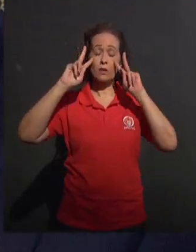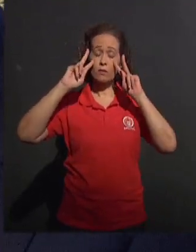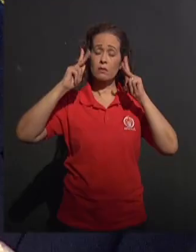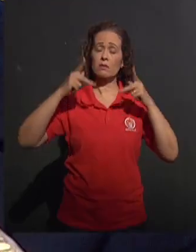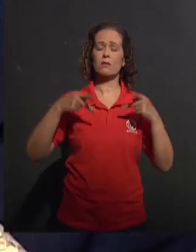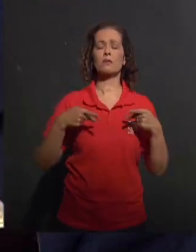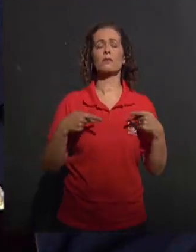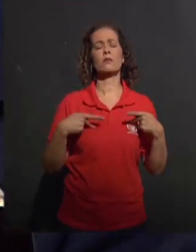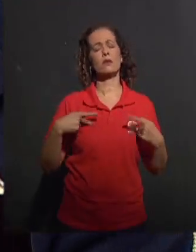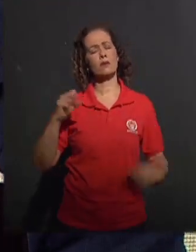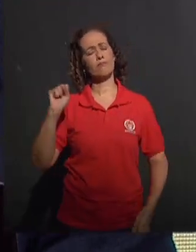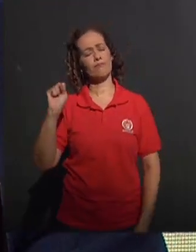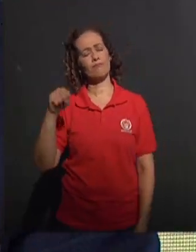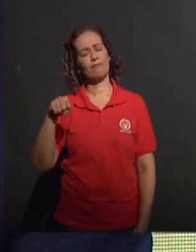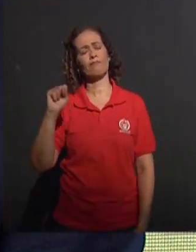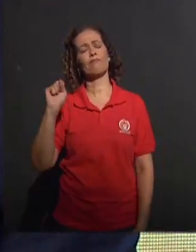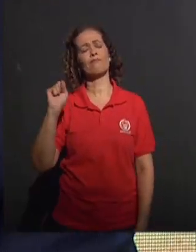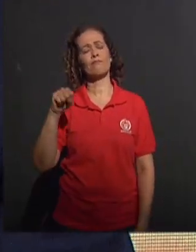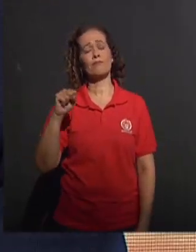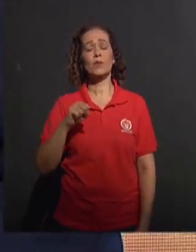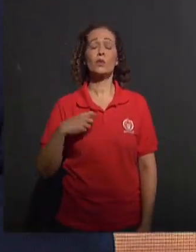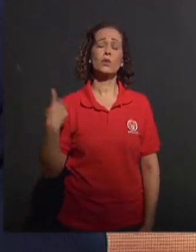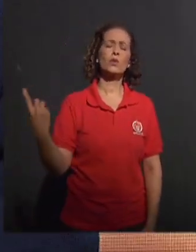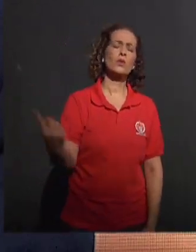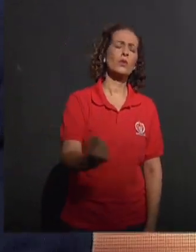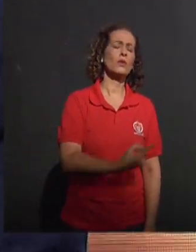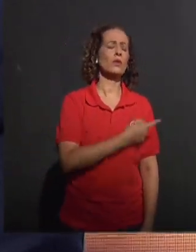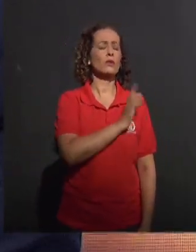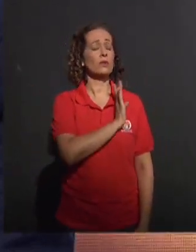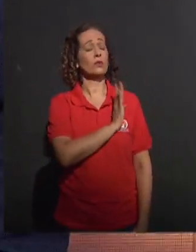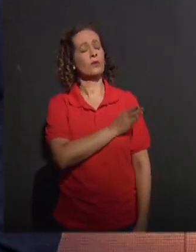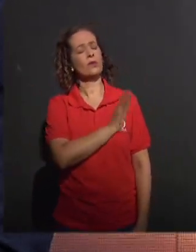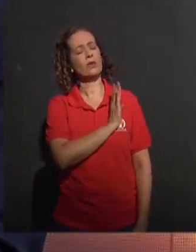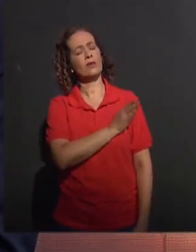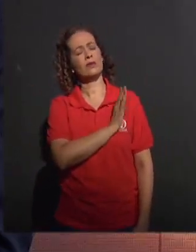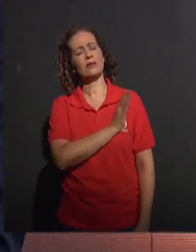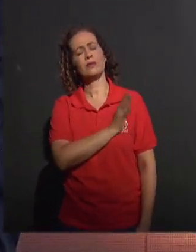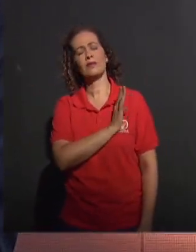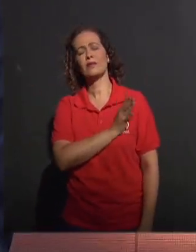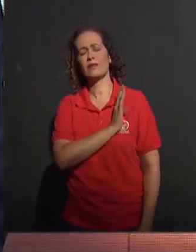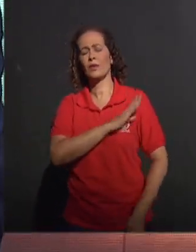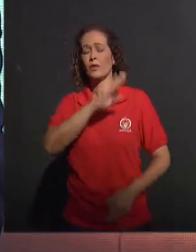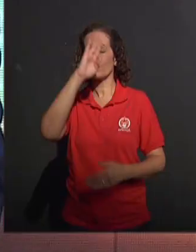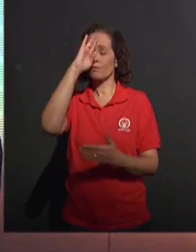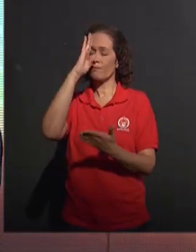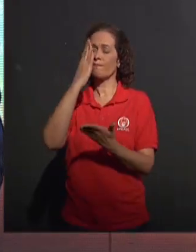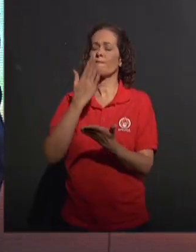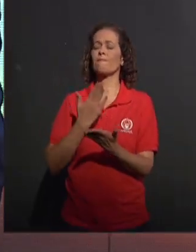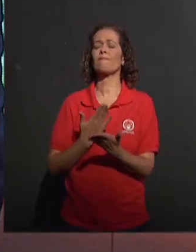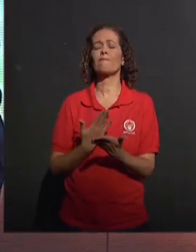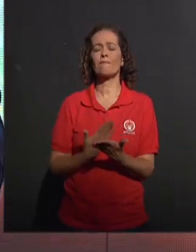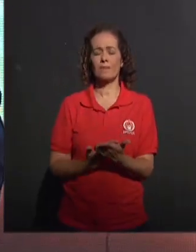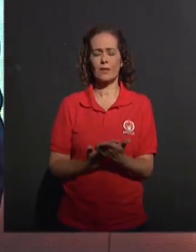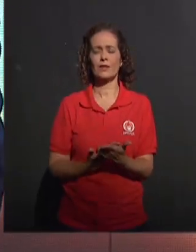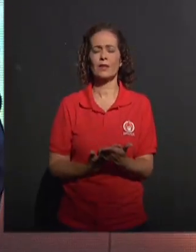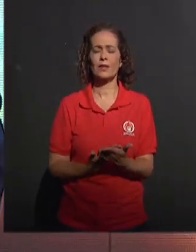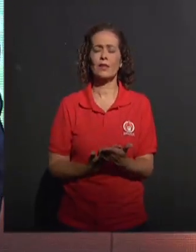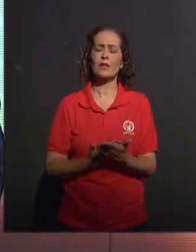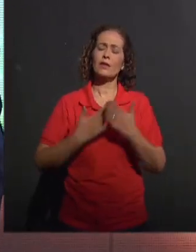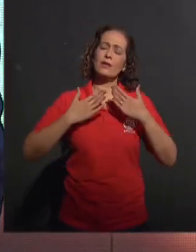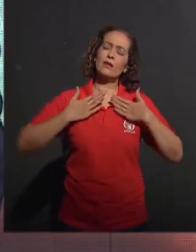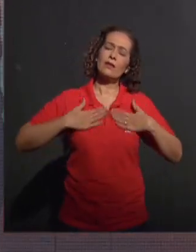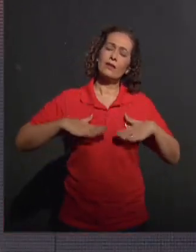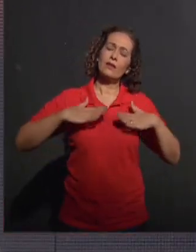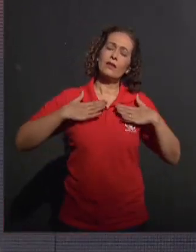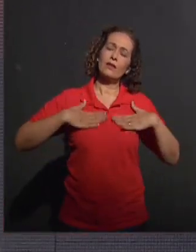Reconhecemos e deixamos. Nosso coração descansa nessa declaração sempre, que o Senhor